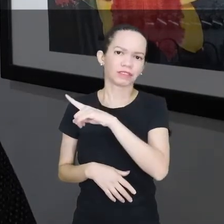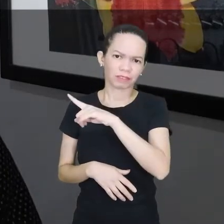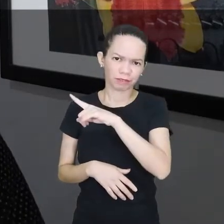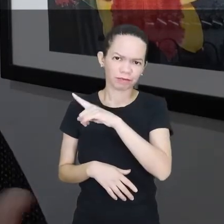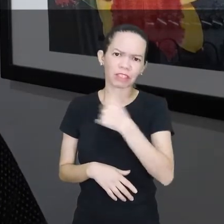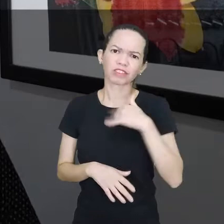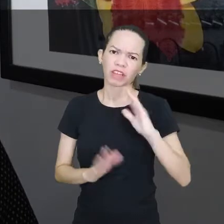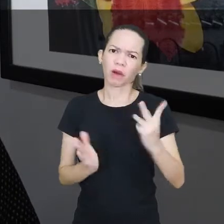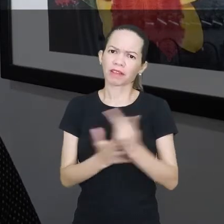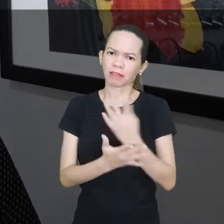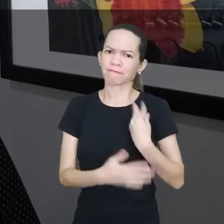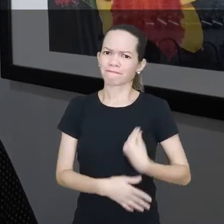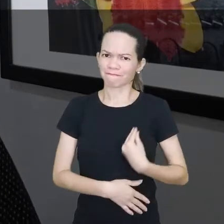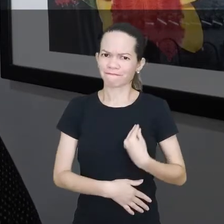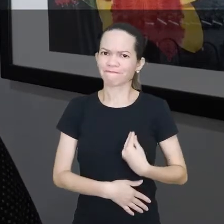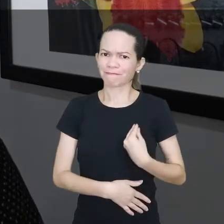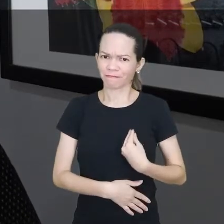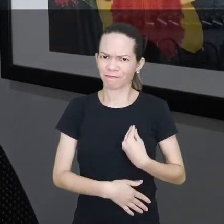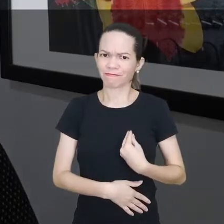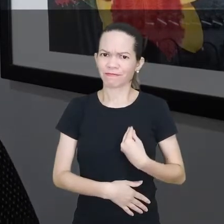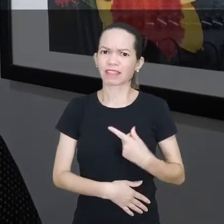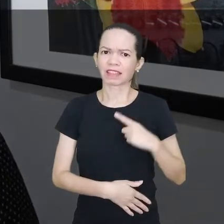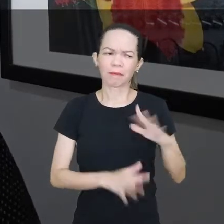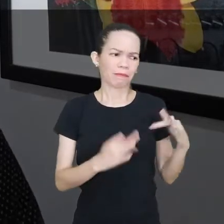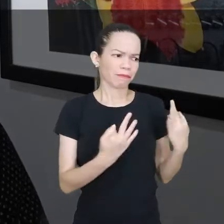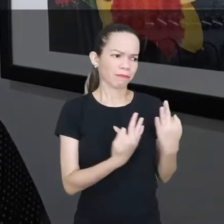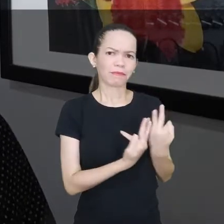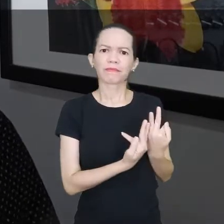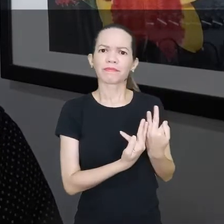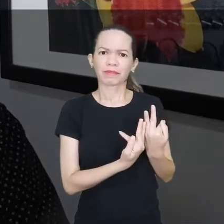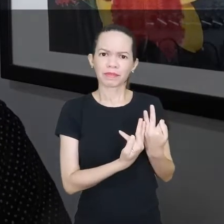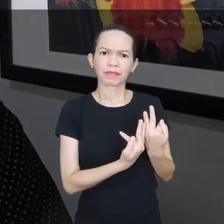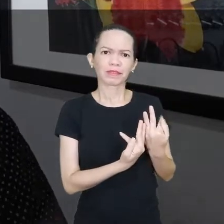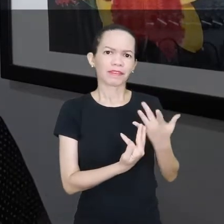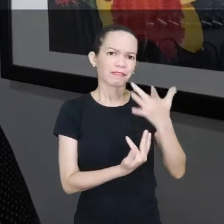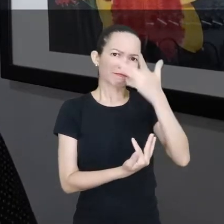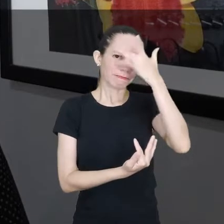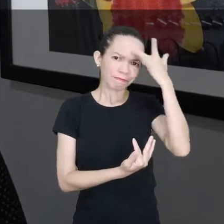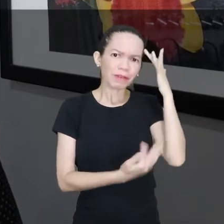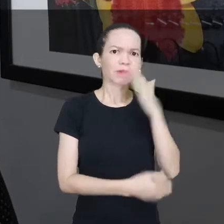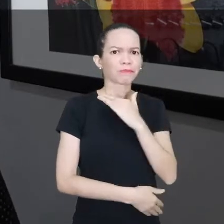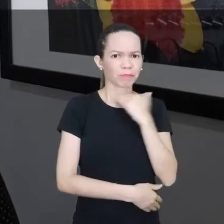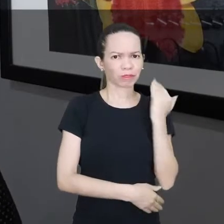por isso, como eu já passei, também já perdi entes queridos, também já tive